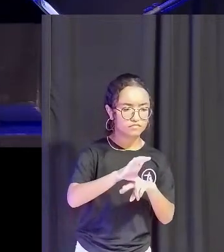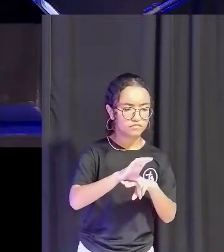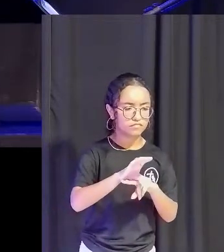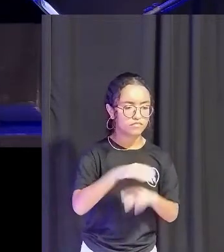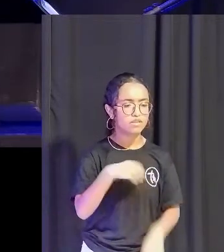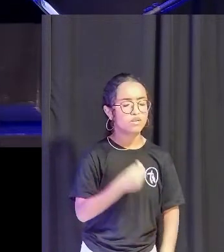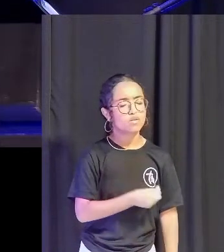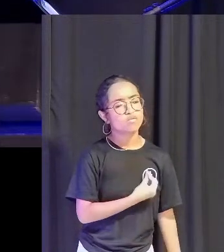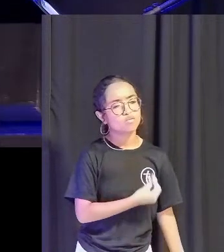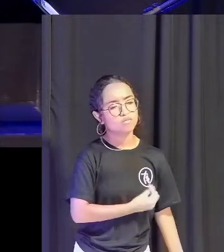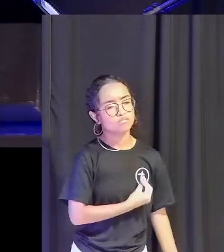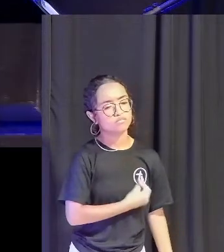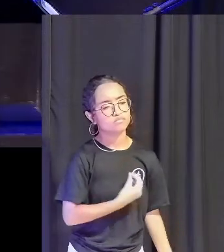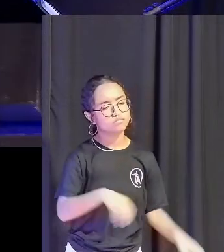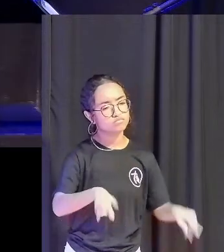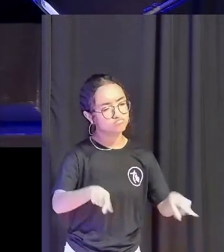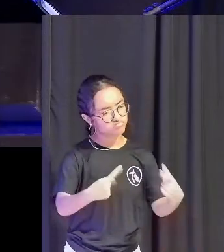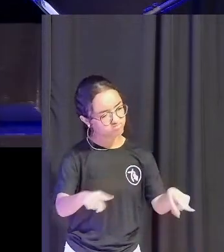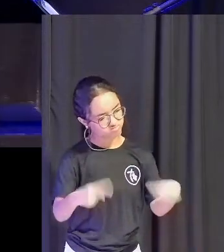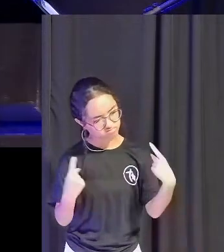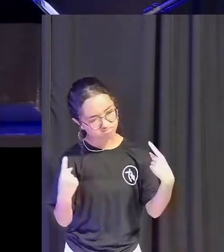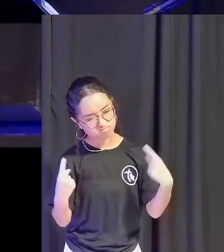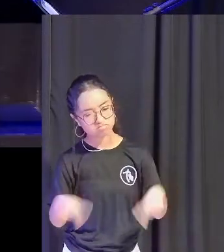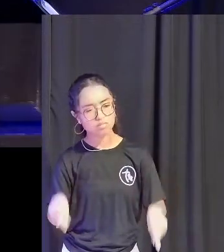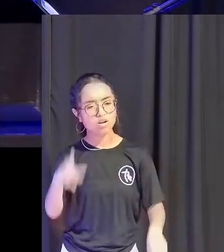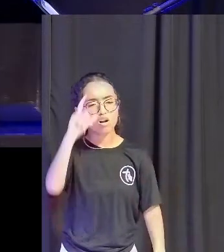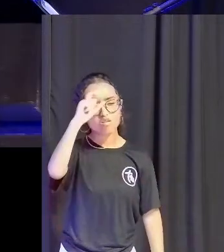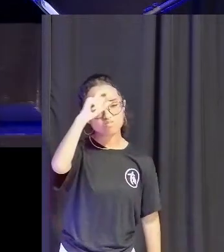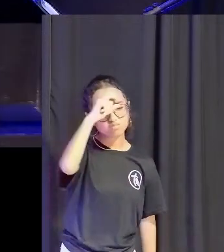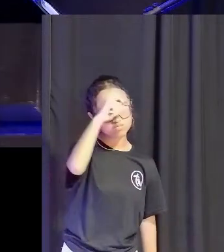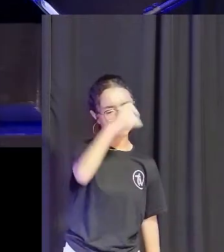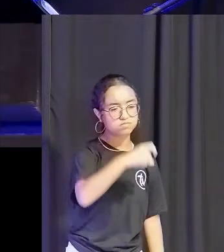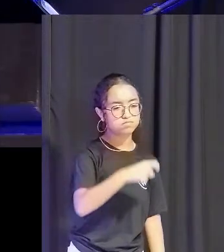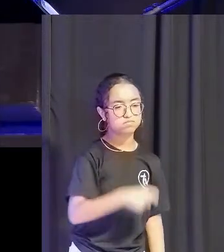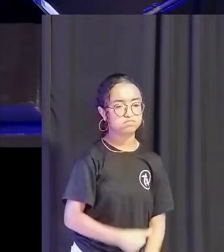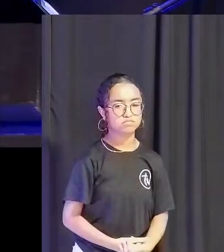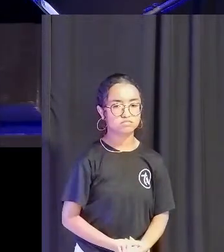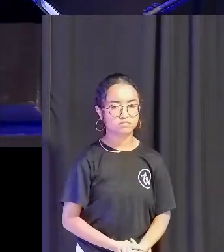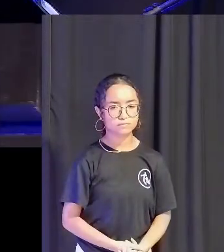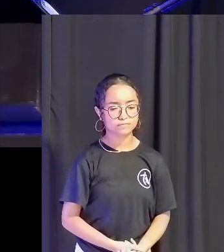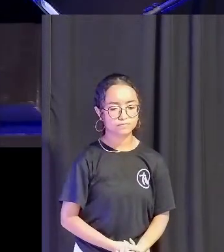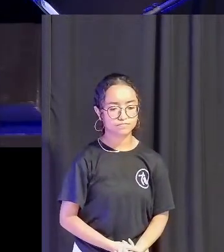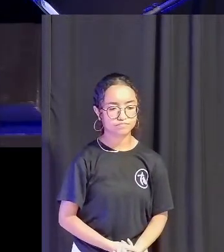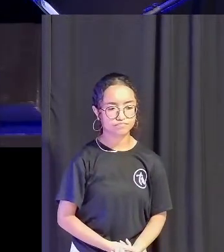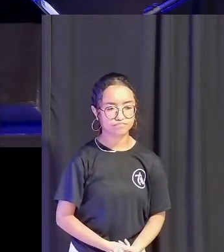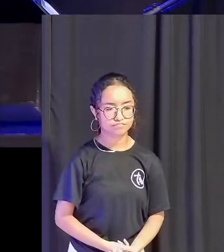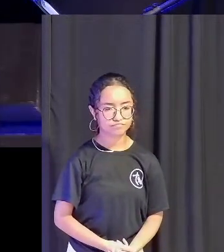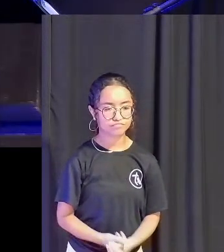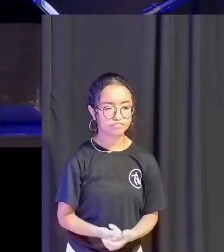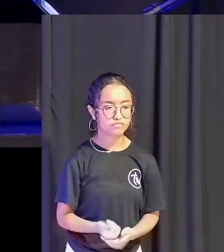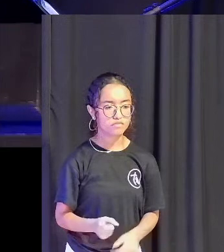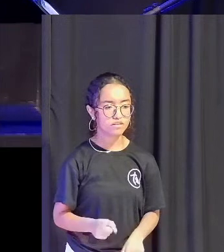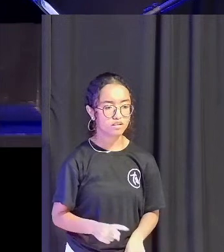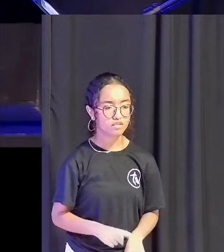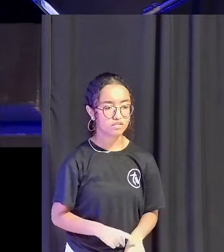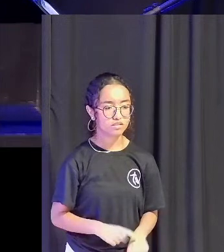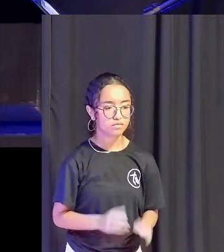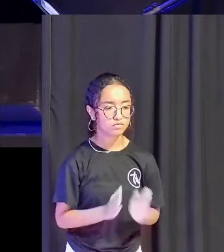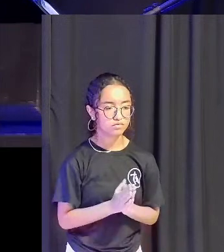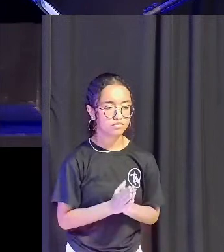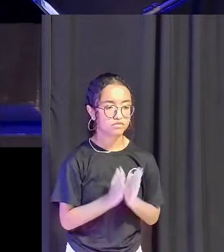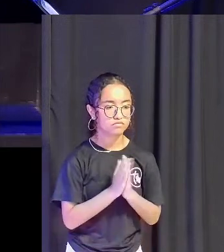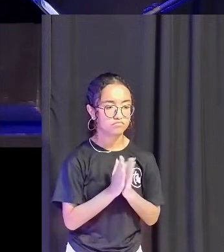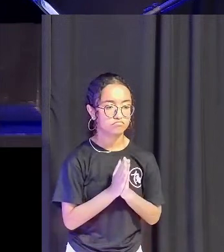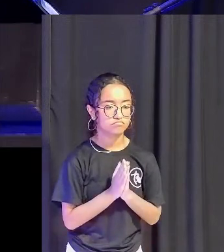por alguma tentação, alguma dificuldade, algum pecado. Vamos ter esses momentos de oração.